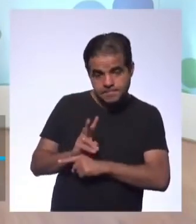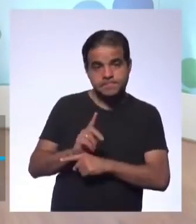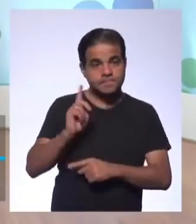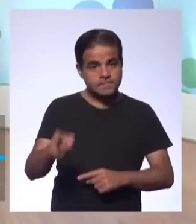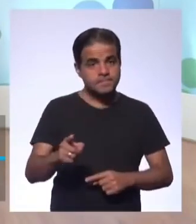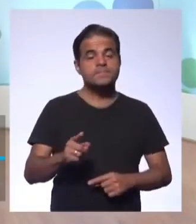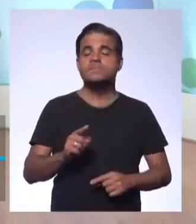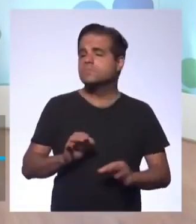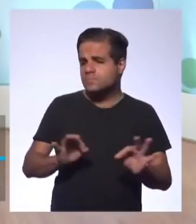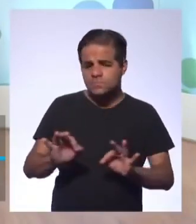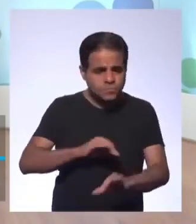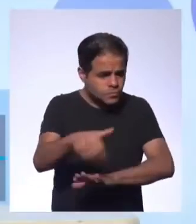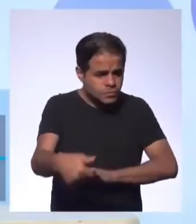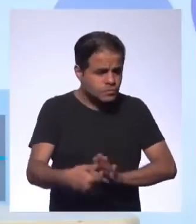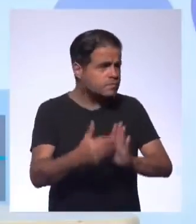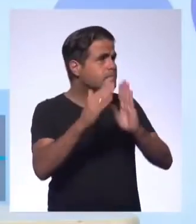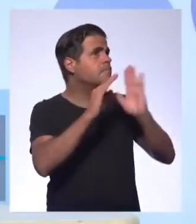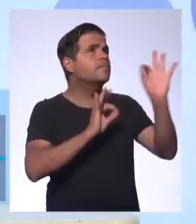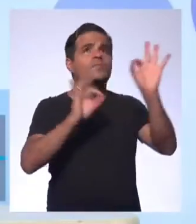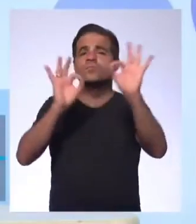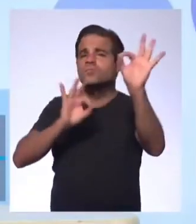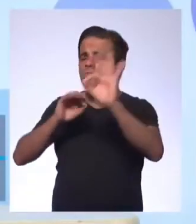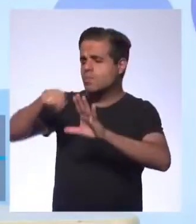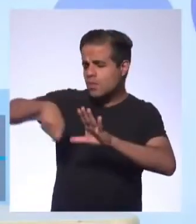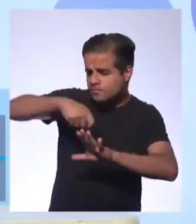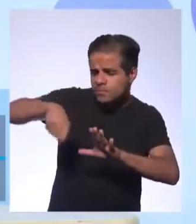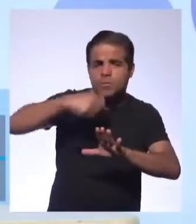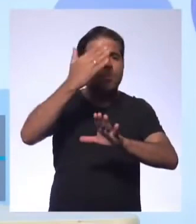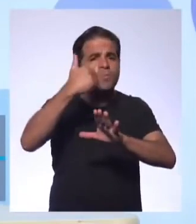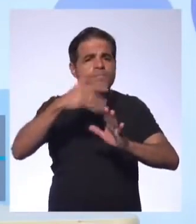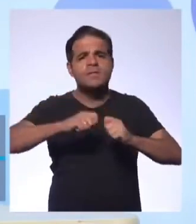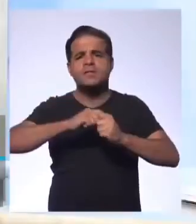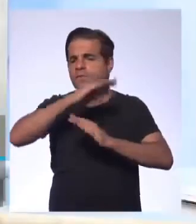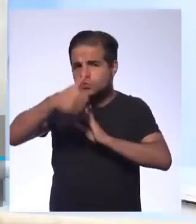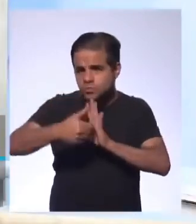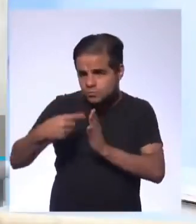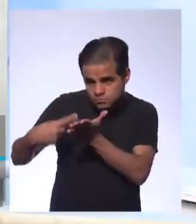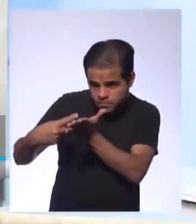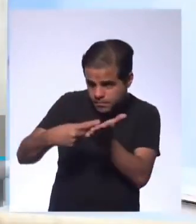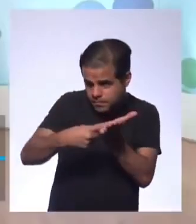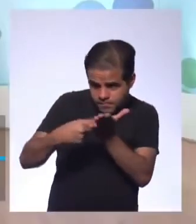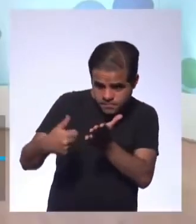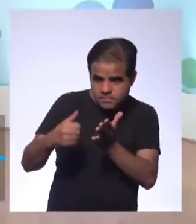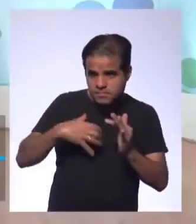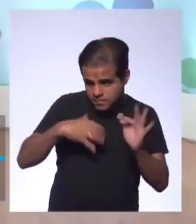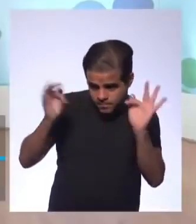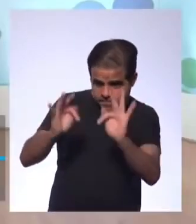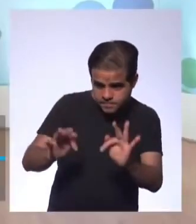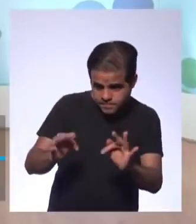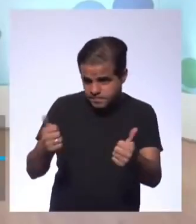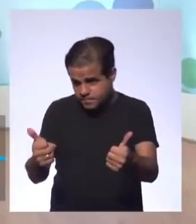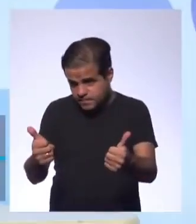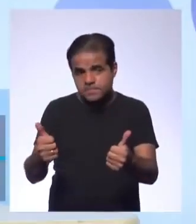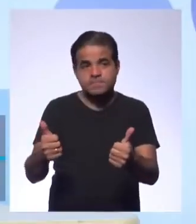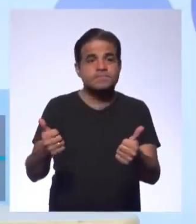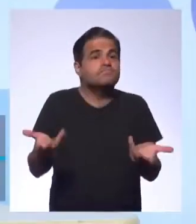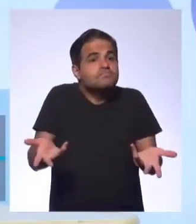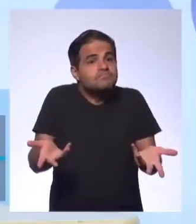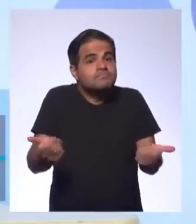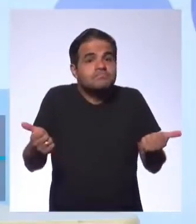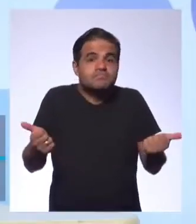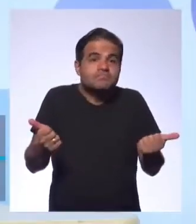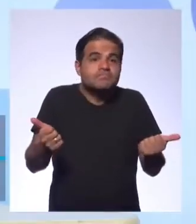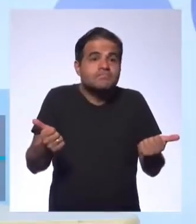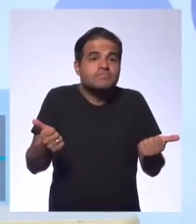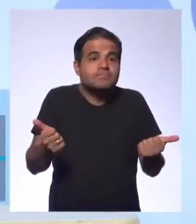você arruma toda a minha casa, cuida de tudo, cozinha pra mim, faz tudo, combinado? Combinado. Você tá feliz? É,